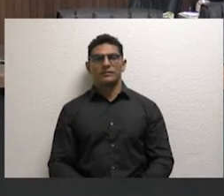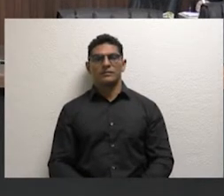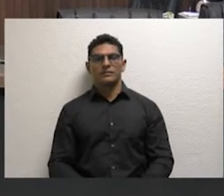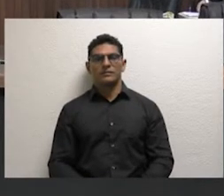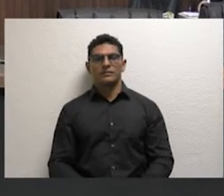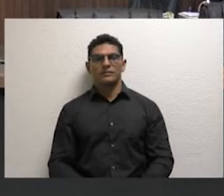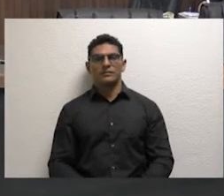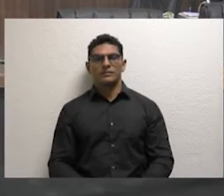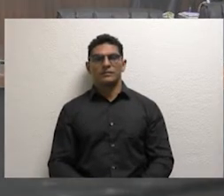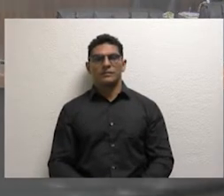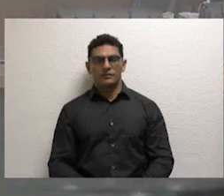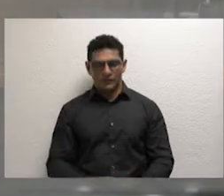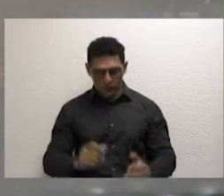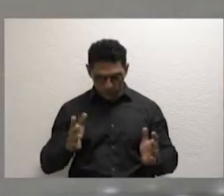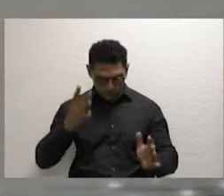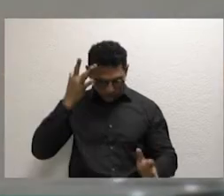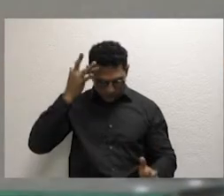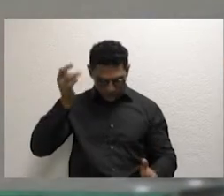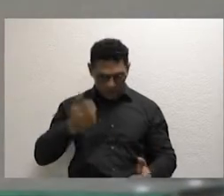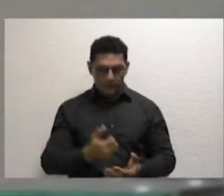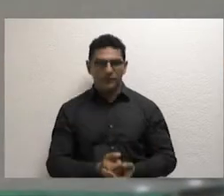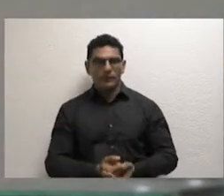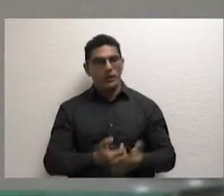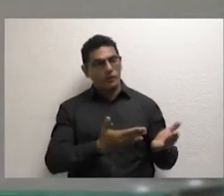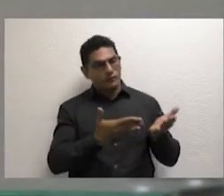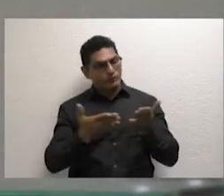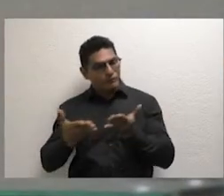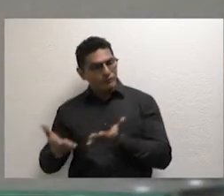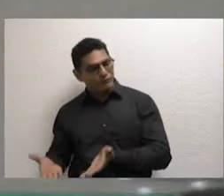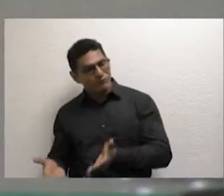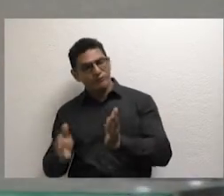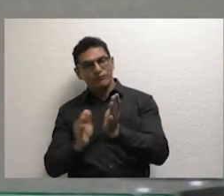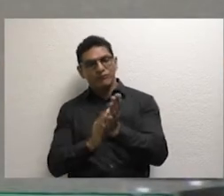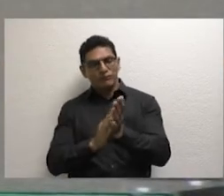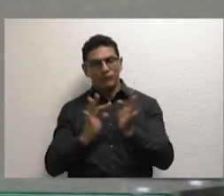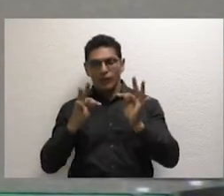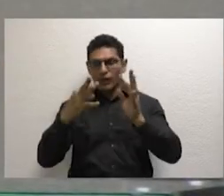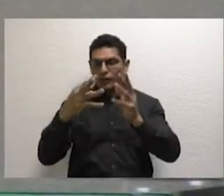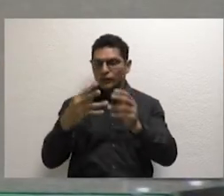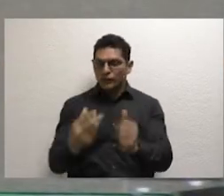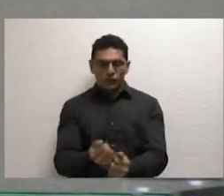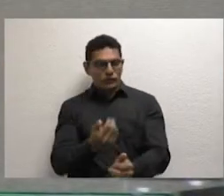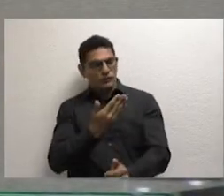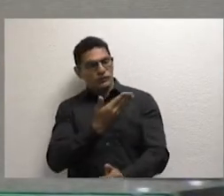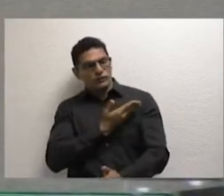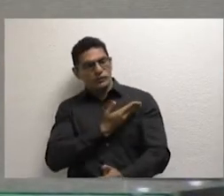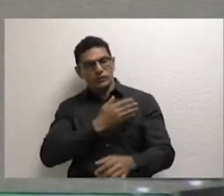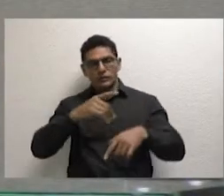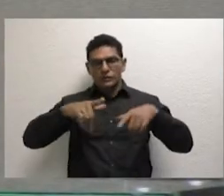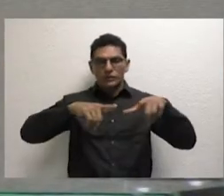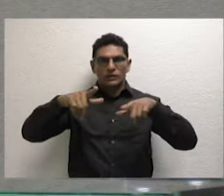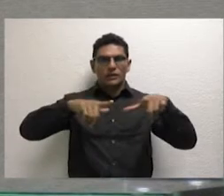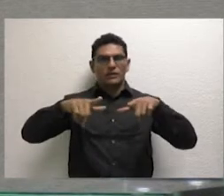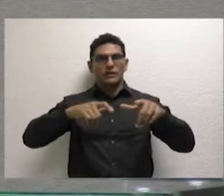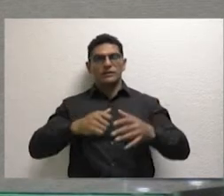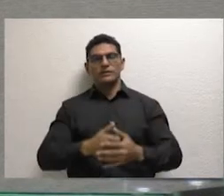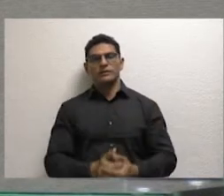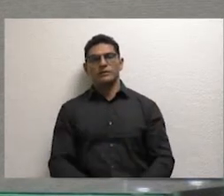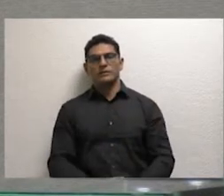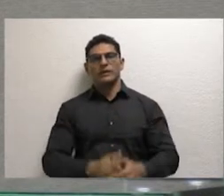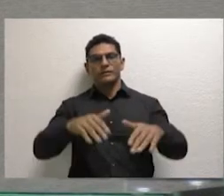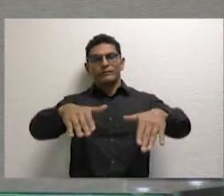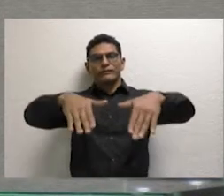ocupo essa tribuna cumprimentando todos os companheiros que estão ali na